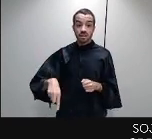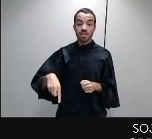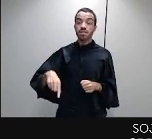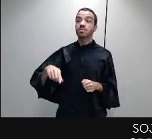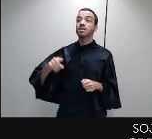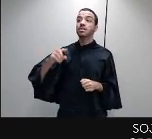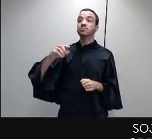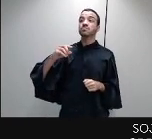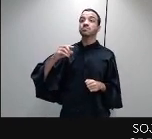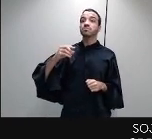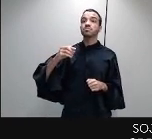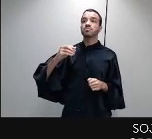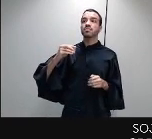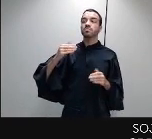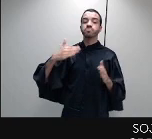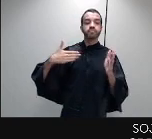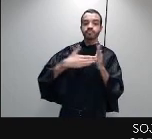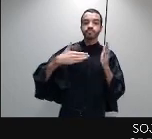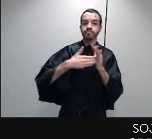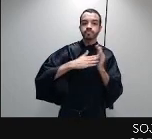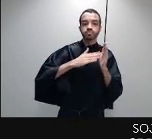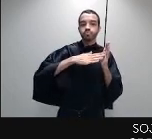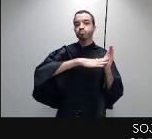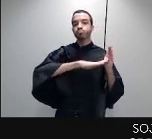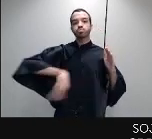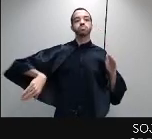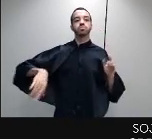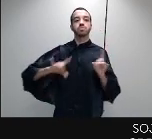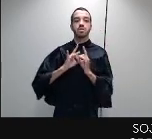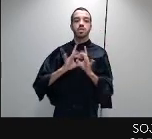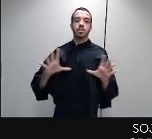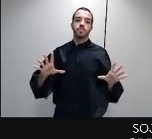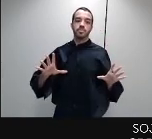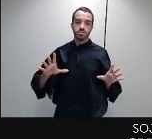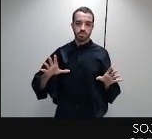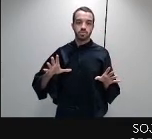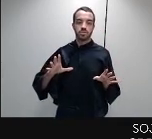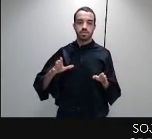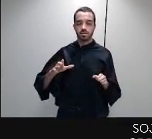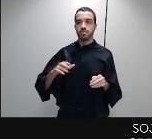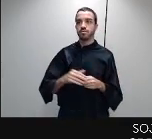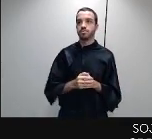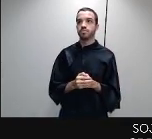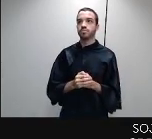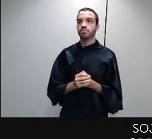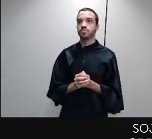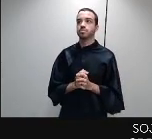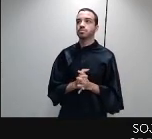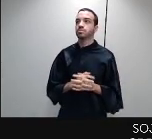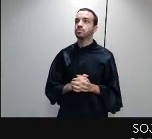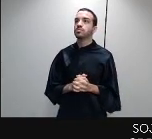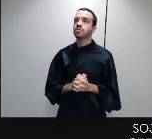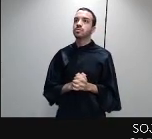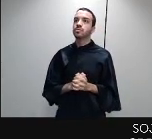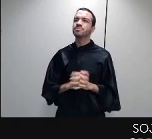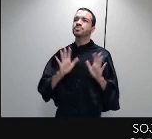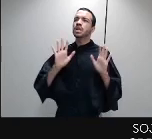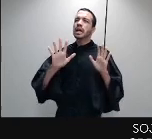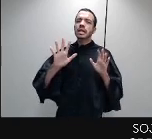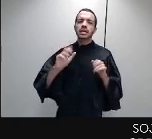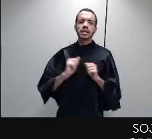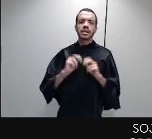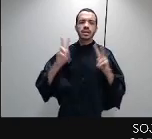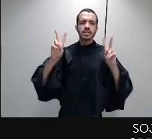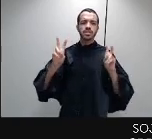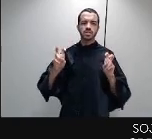é perfeito é na sequência o menisco aqui no seu presente só aqui sou o